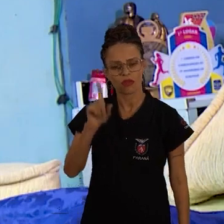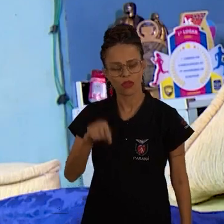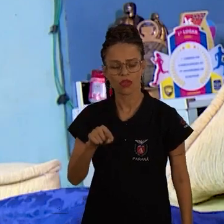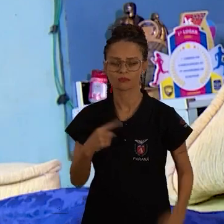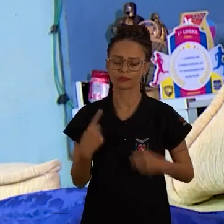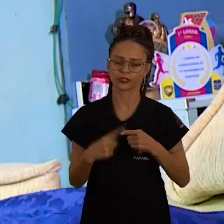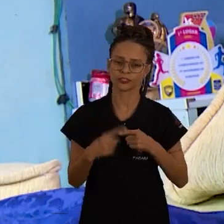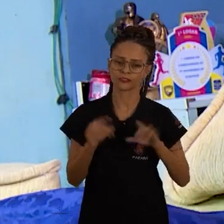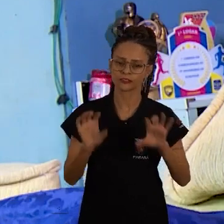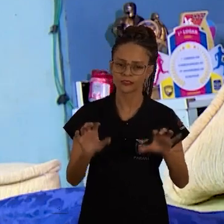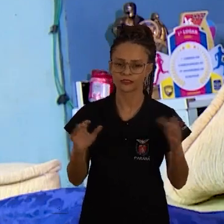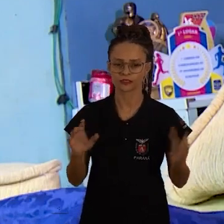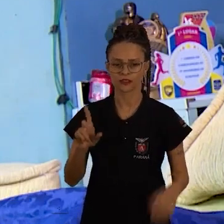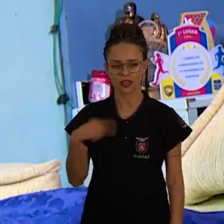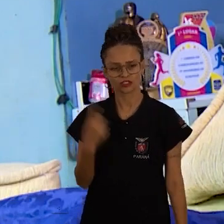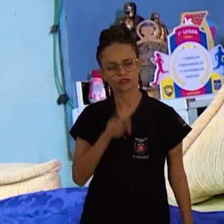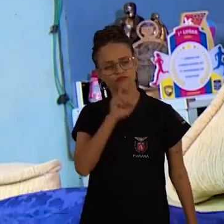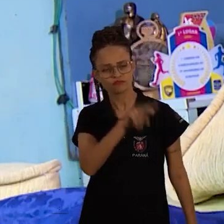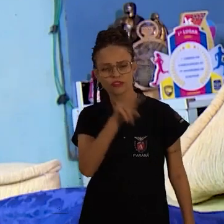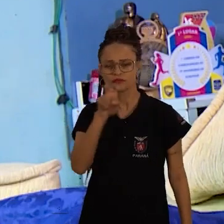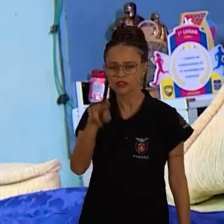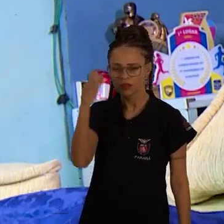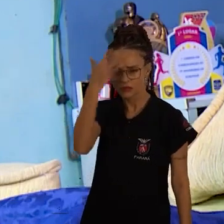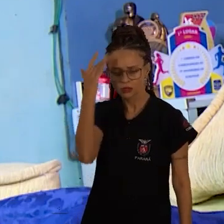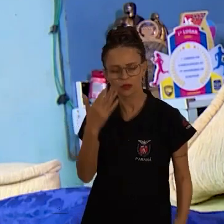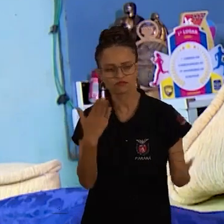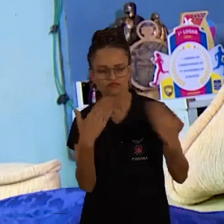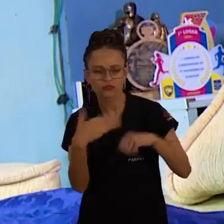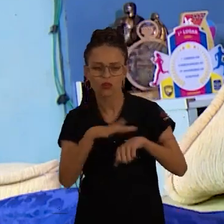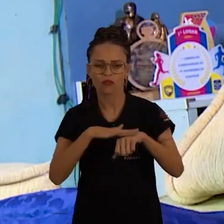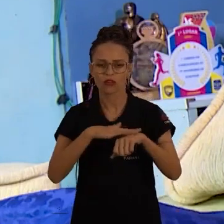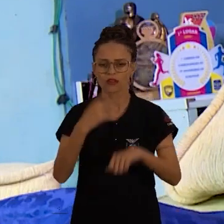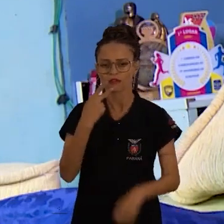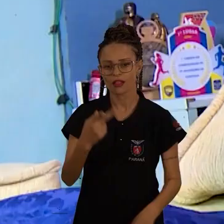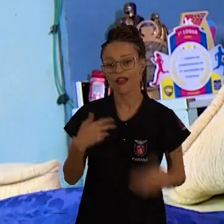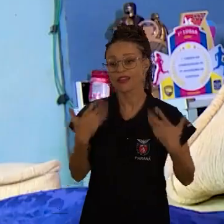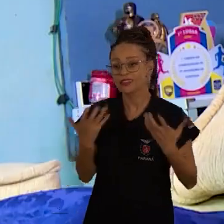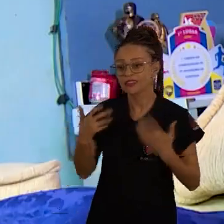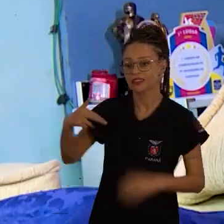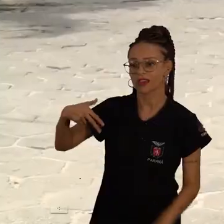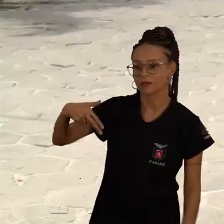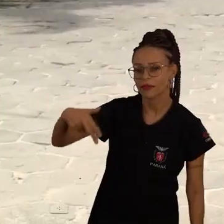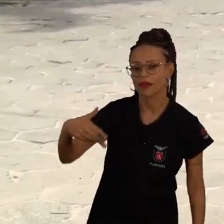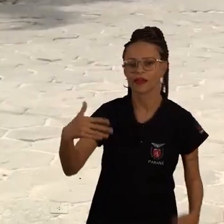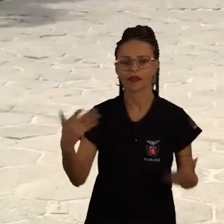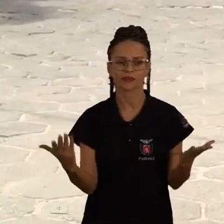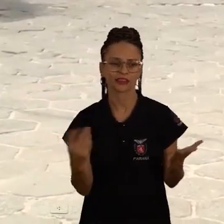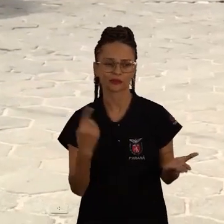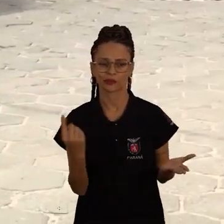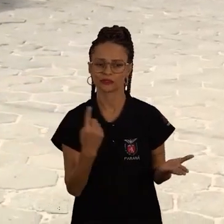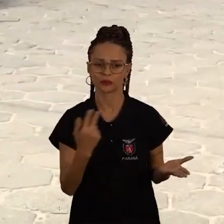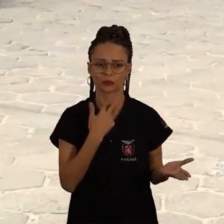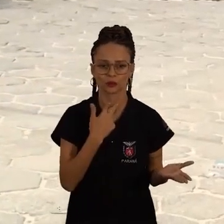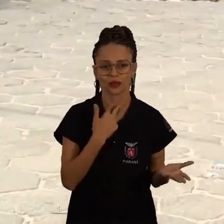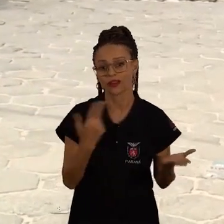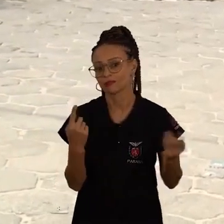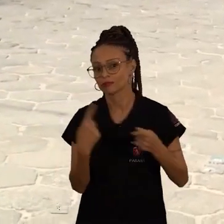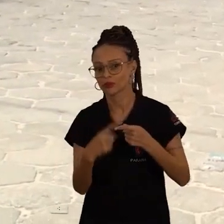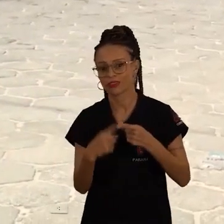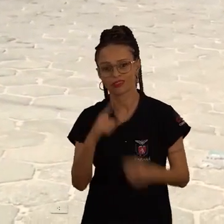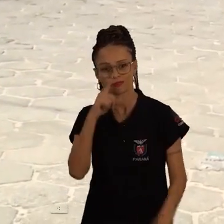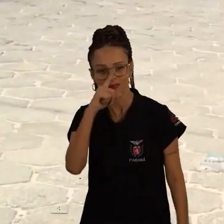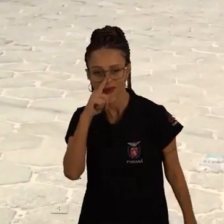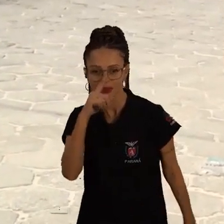foi porque, assim, a gente vê as pessoas conversarem e falarem, ah, eu queria caminhar, mas sozinho não dá, porque